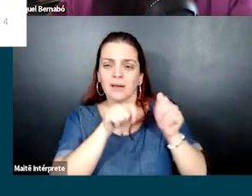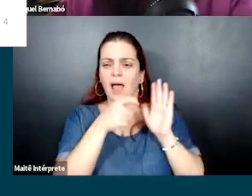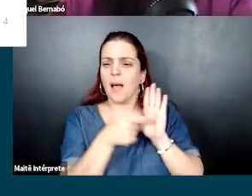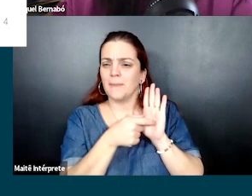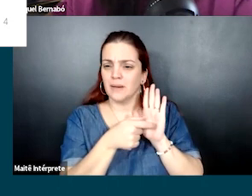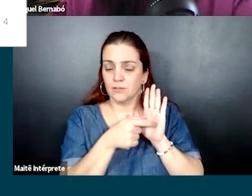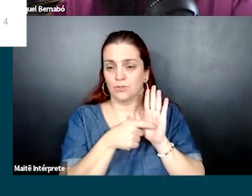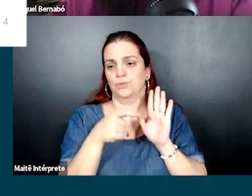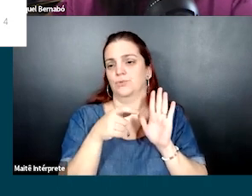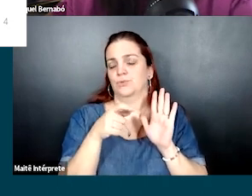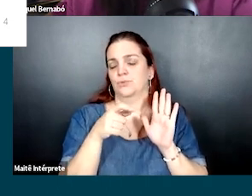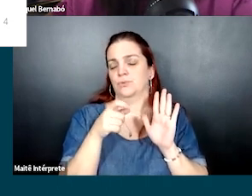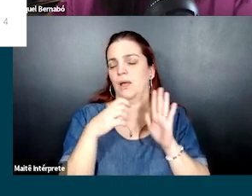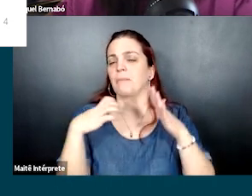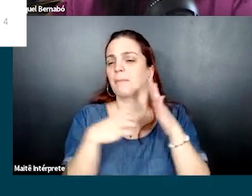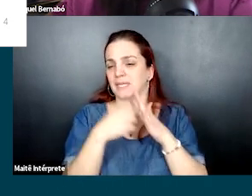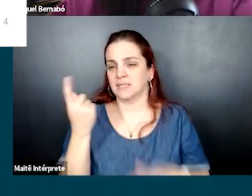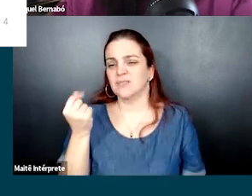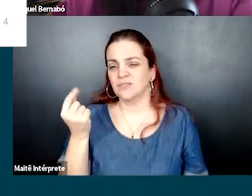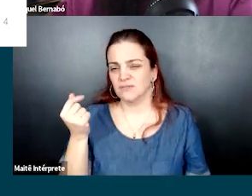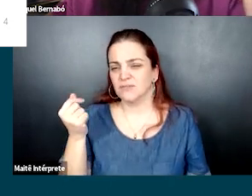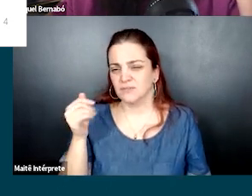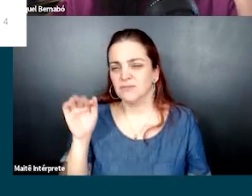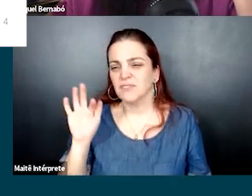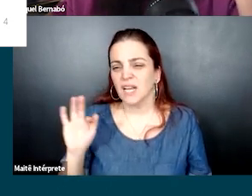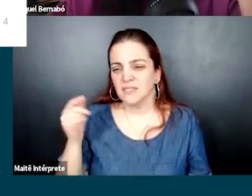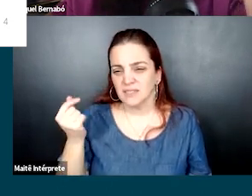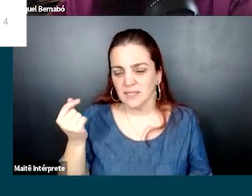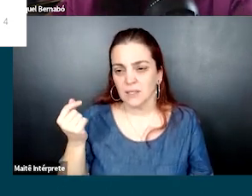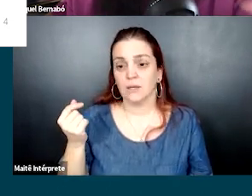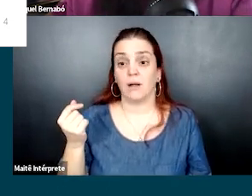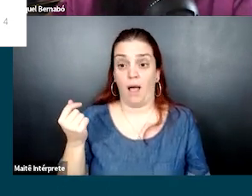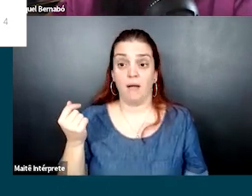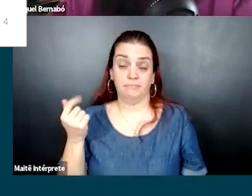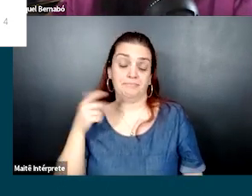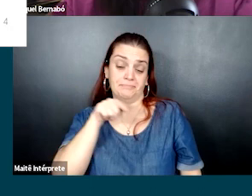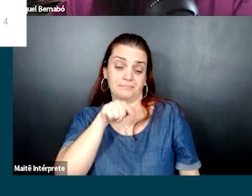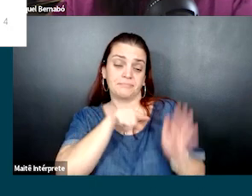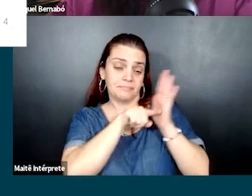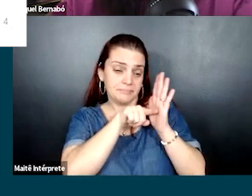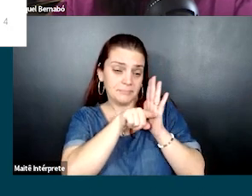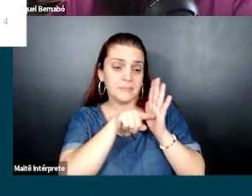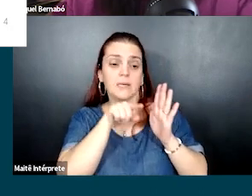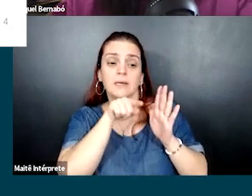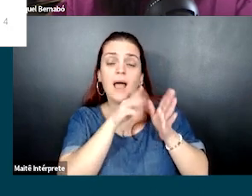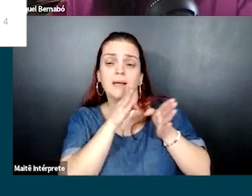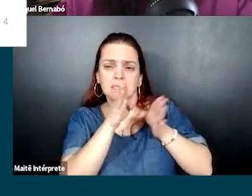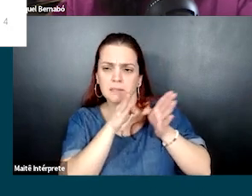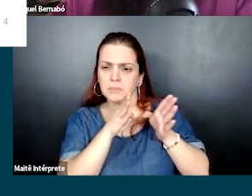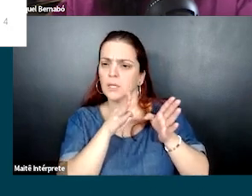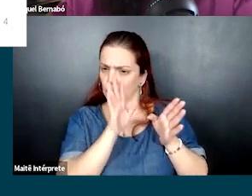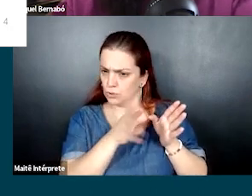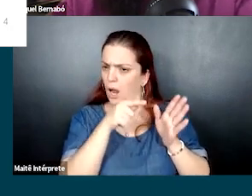de vista de usabilidade, um aplicativo de empresa financeira. E aí eu toquei um dos primeiros estudos ali de pesquisa voltado para a acessibilidade